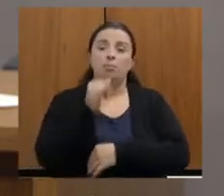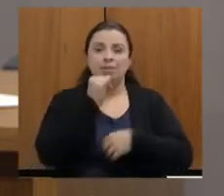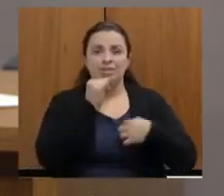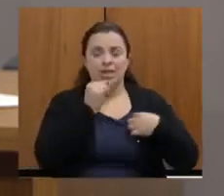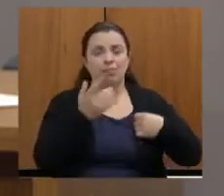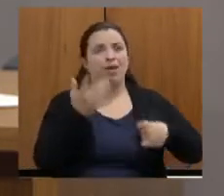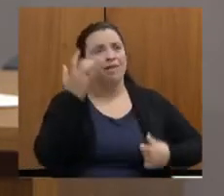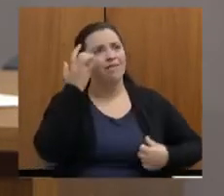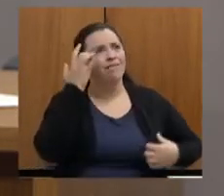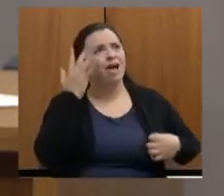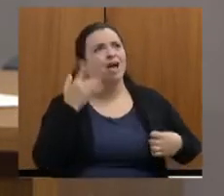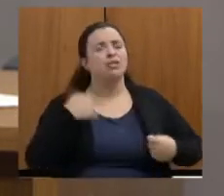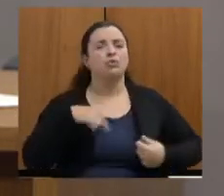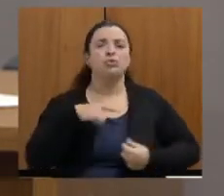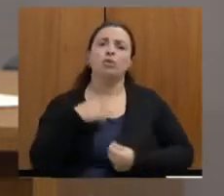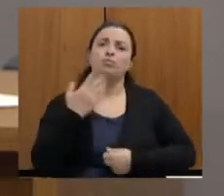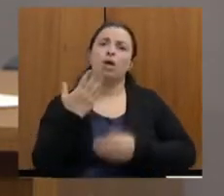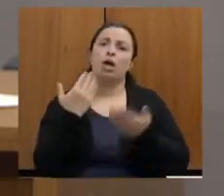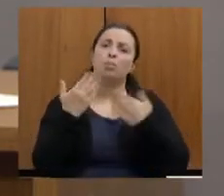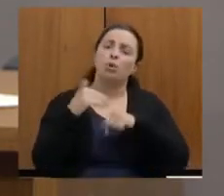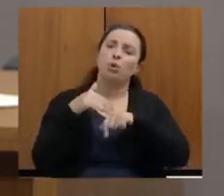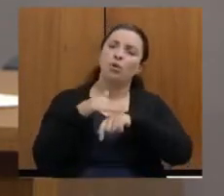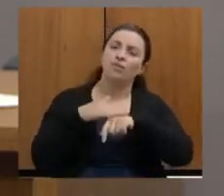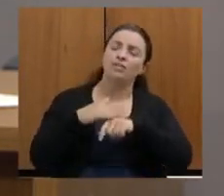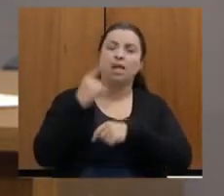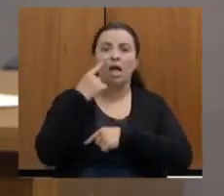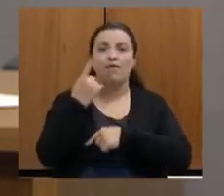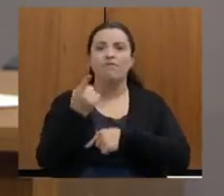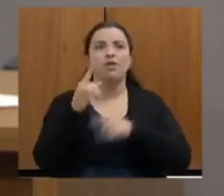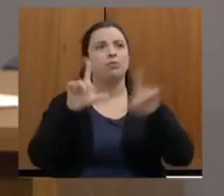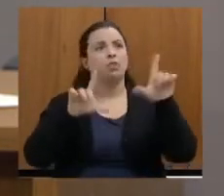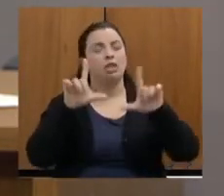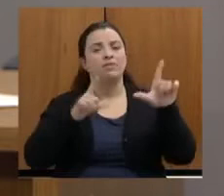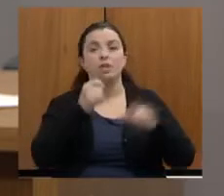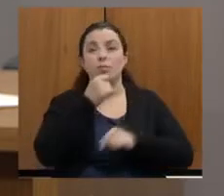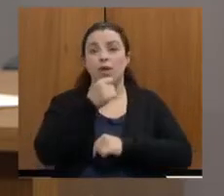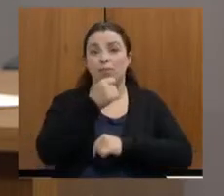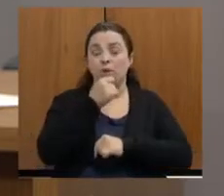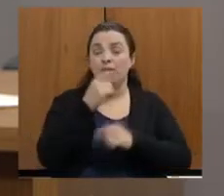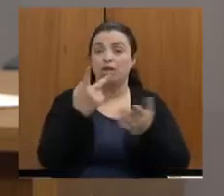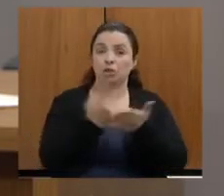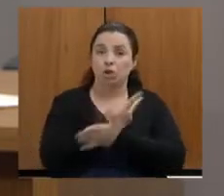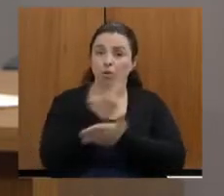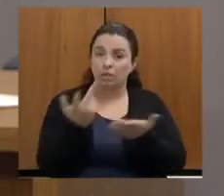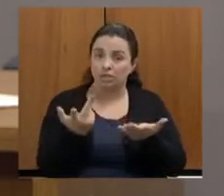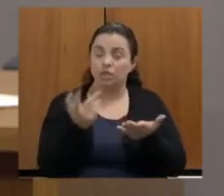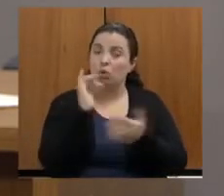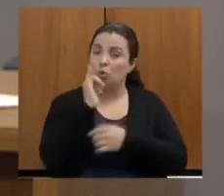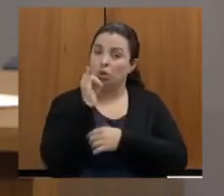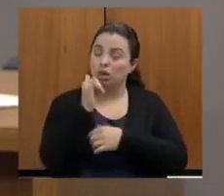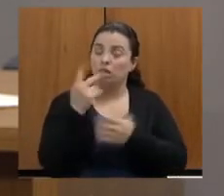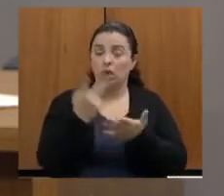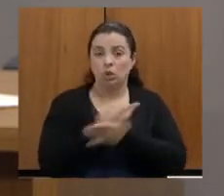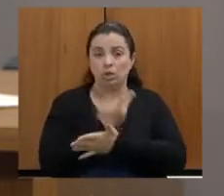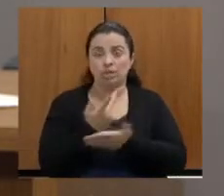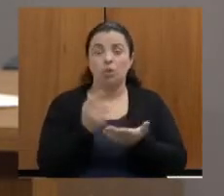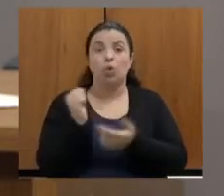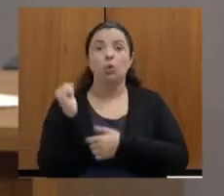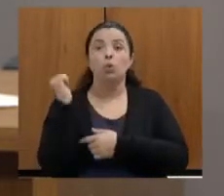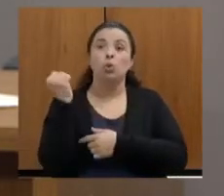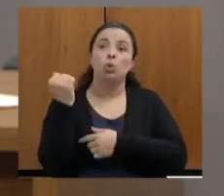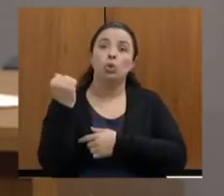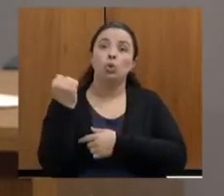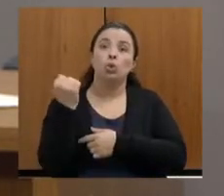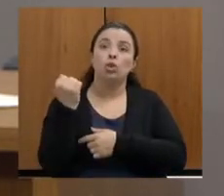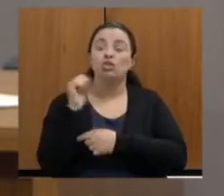é a gente conversar a gente a reportagem do que aconteceu né pela televisão do que você é de fato